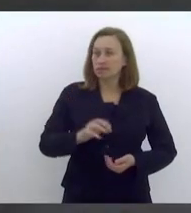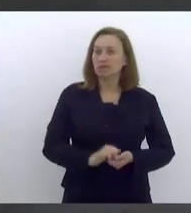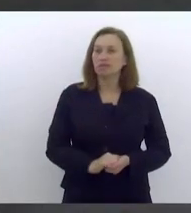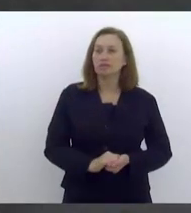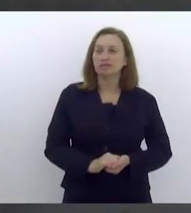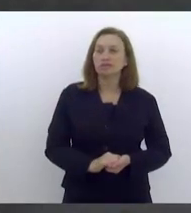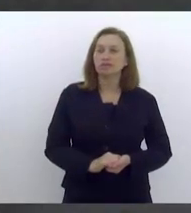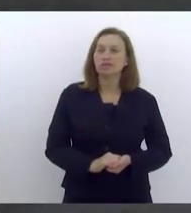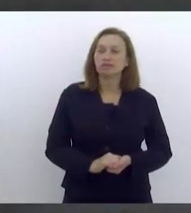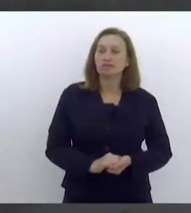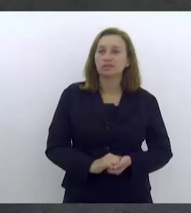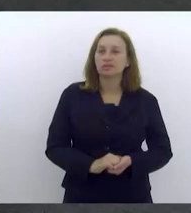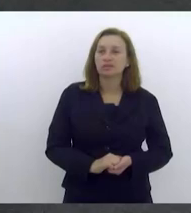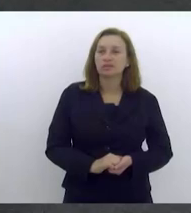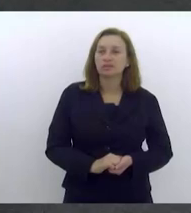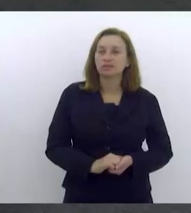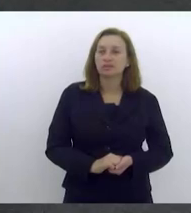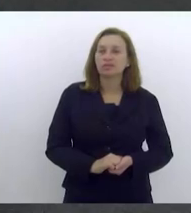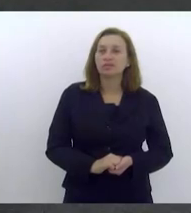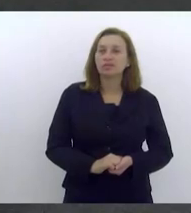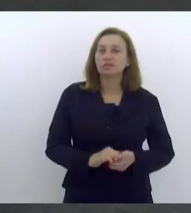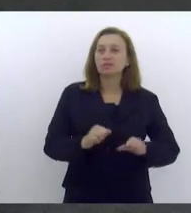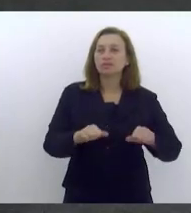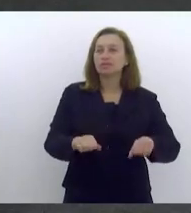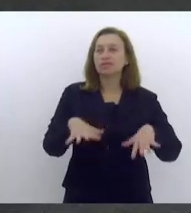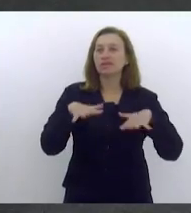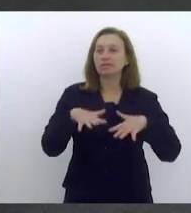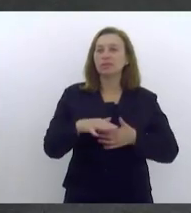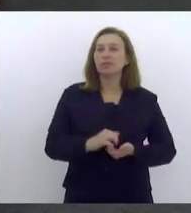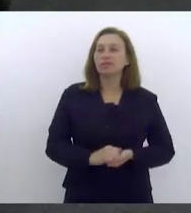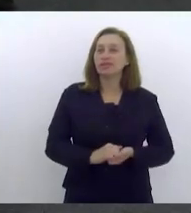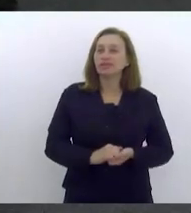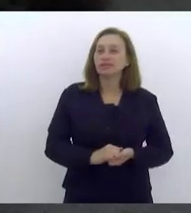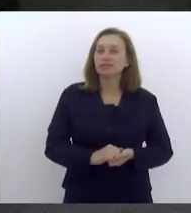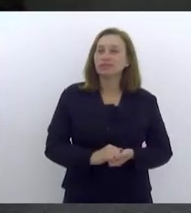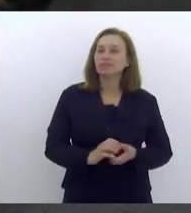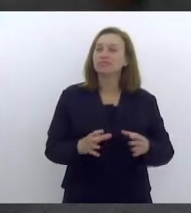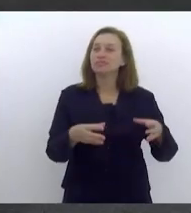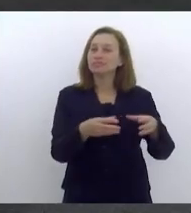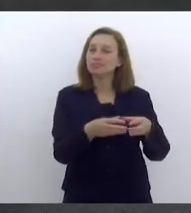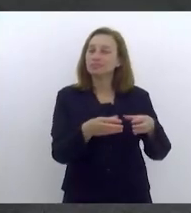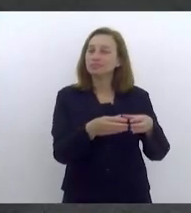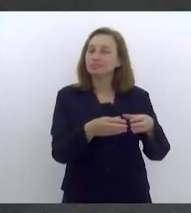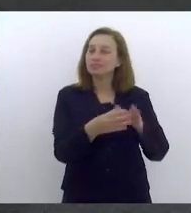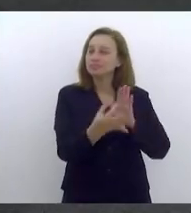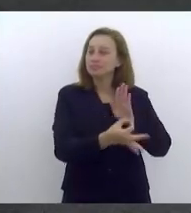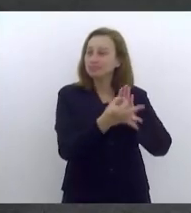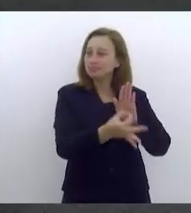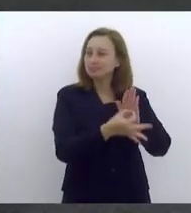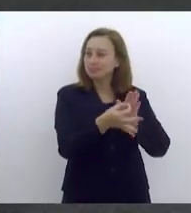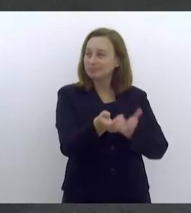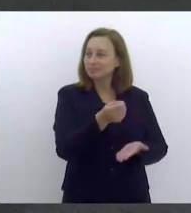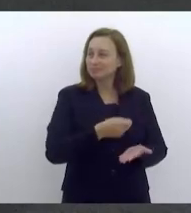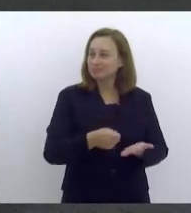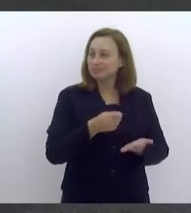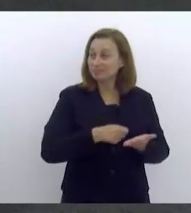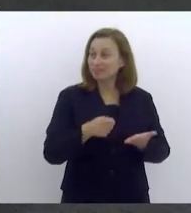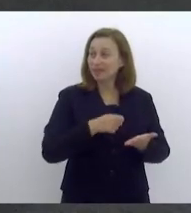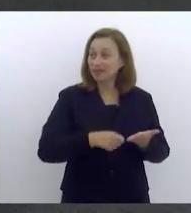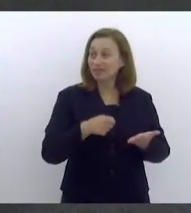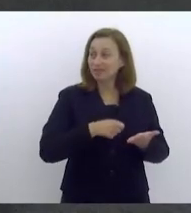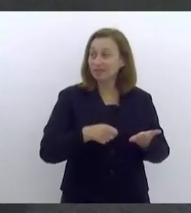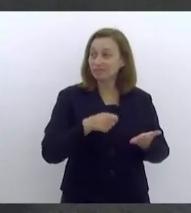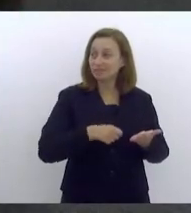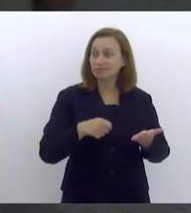parecer da comissão, não estava em plenário no momento, mas a nossa comissão fez um parecer escrito. Ele deu o parecer oral,